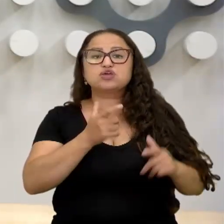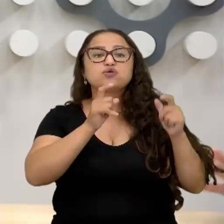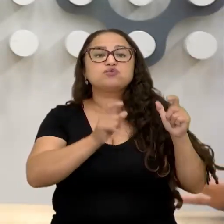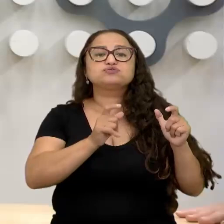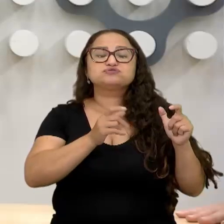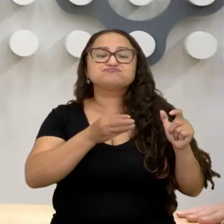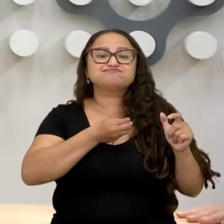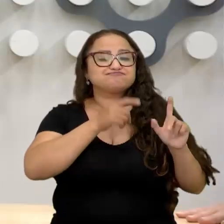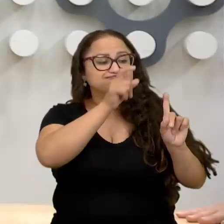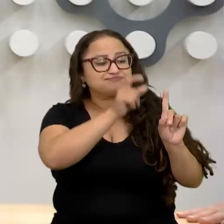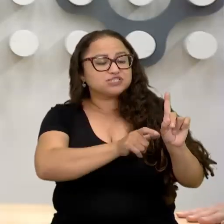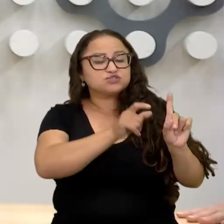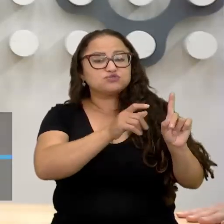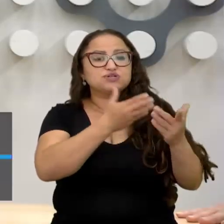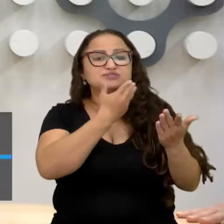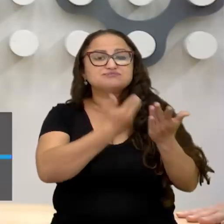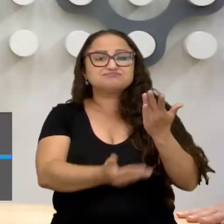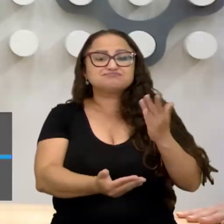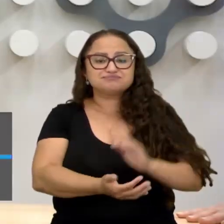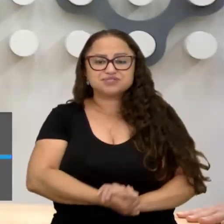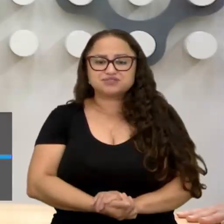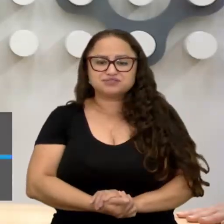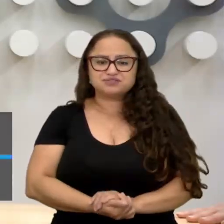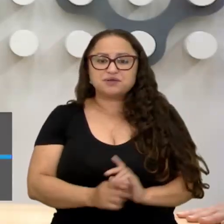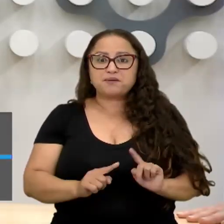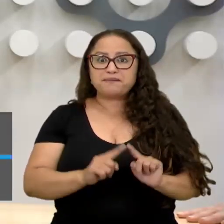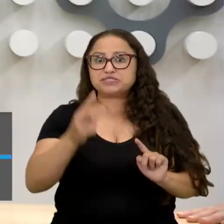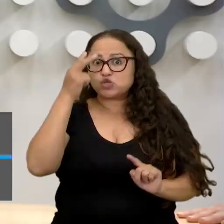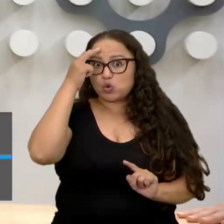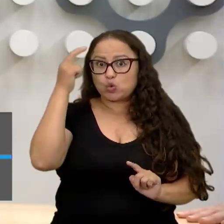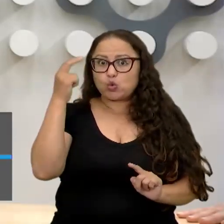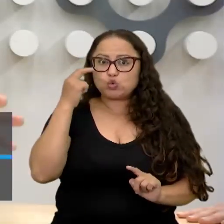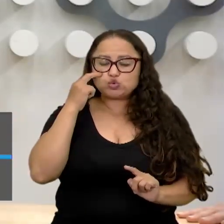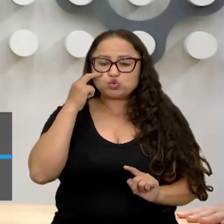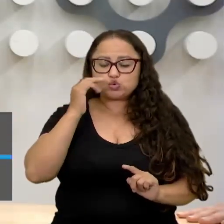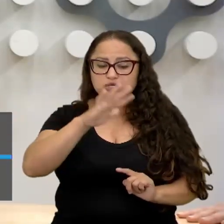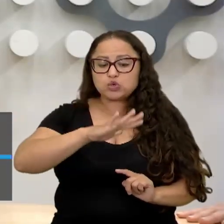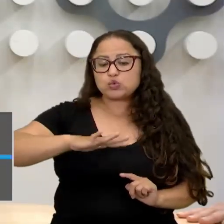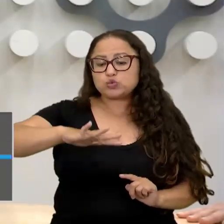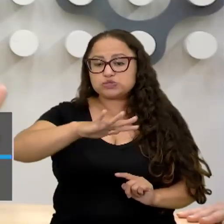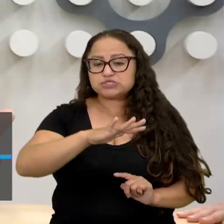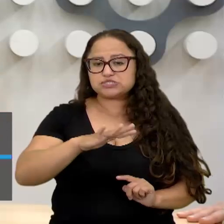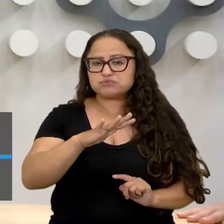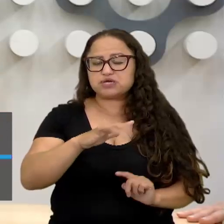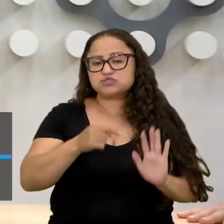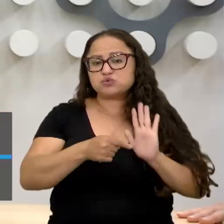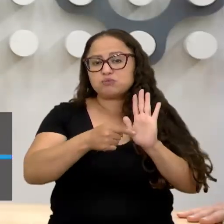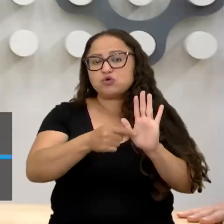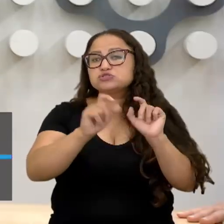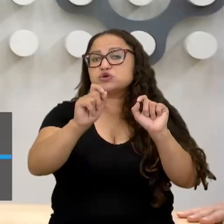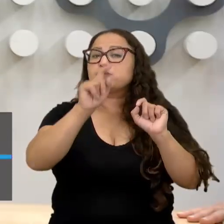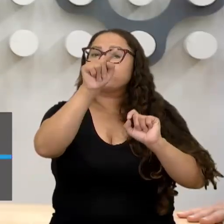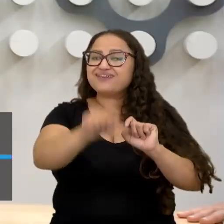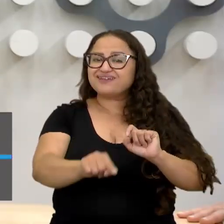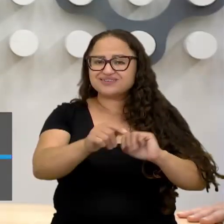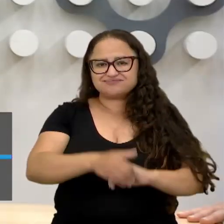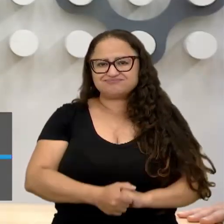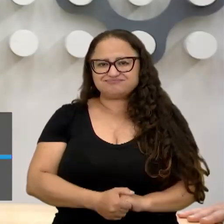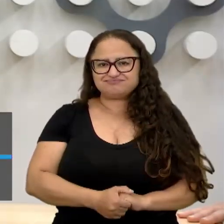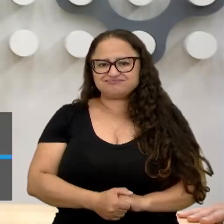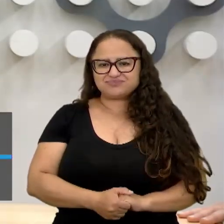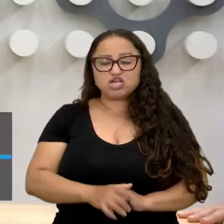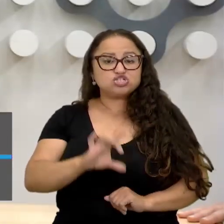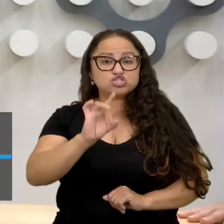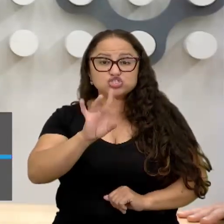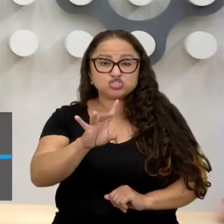indivíduo. Mas também é um pouco da representação da cultura, né? O espaço diz muito daquilo que ele é, né? Ele é